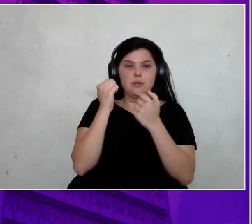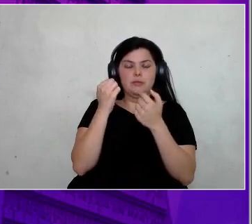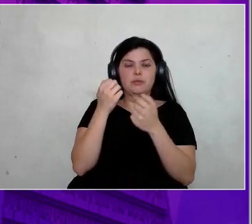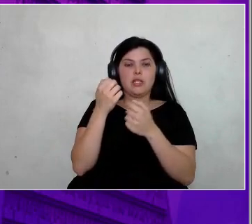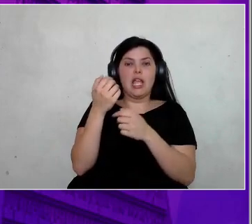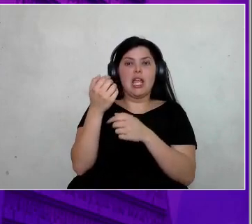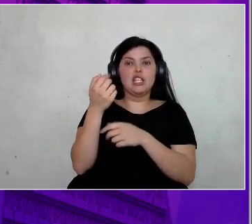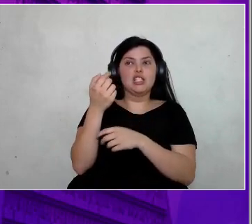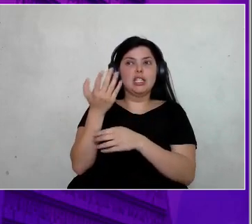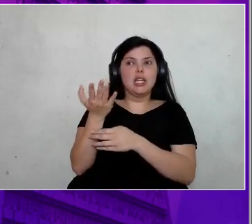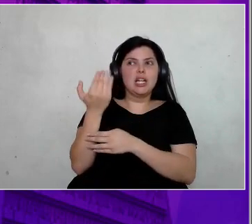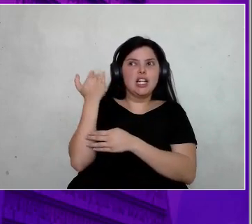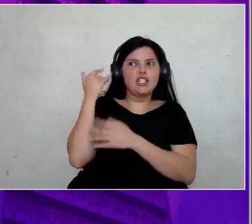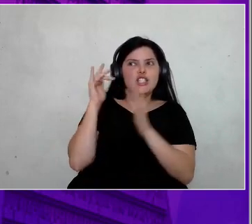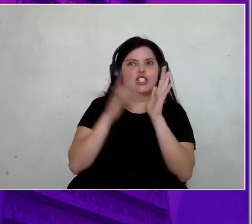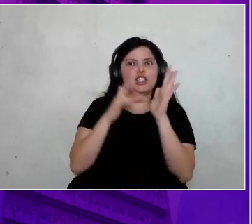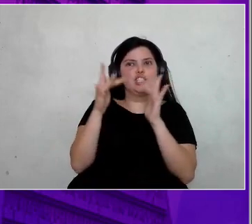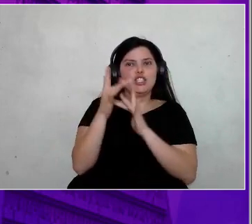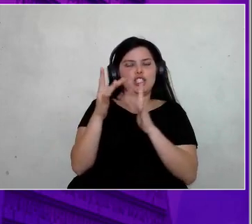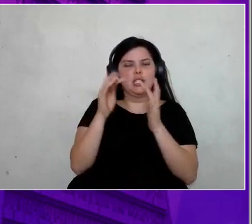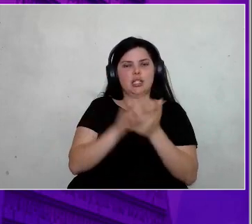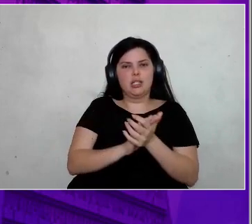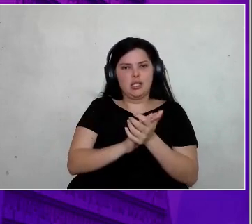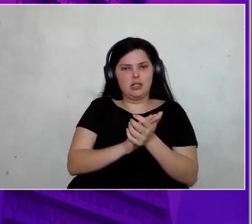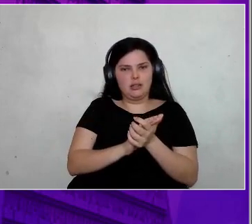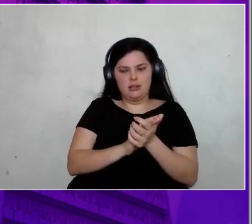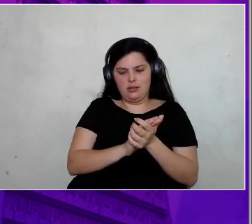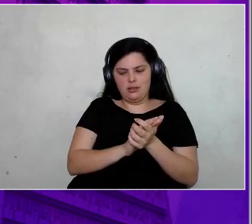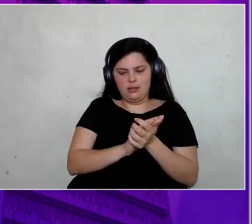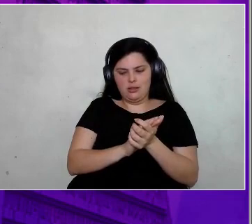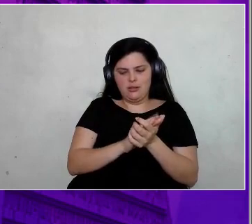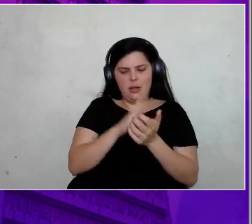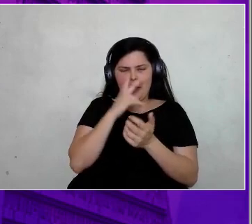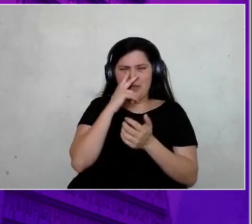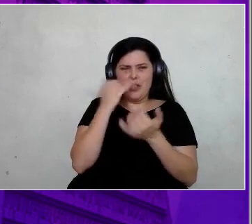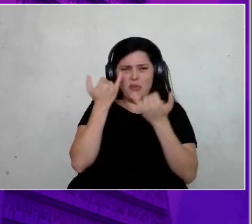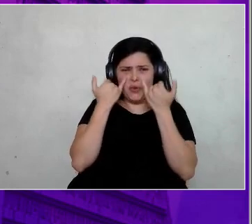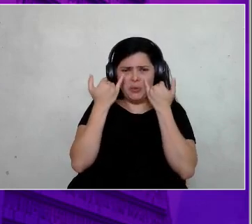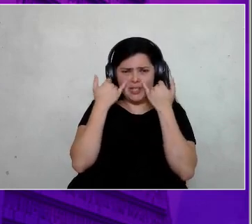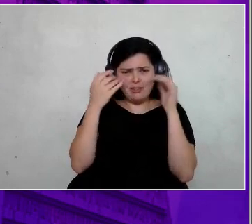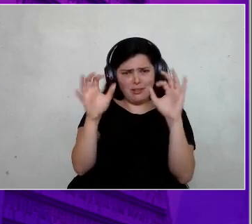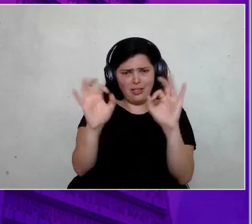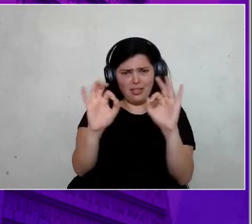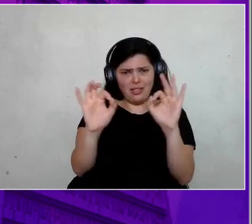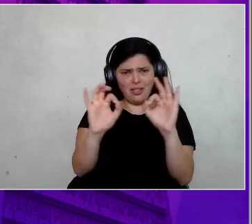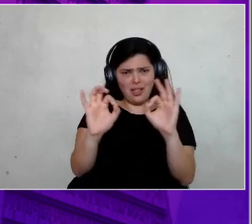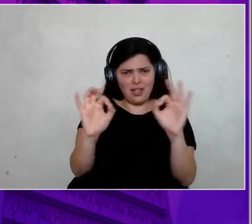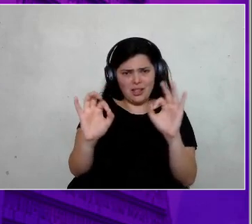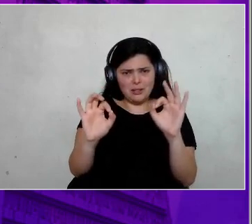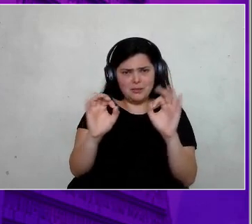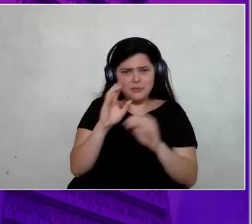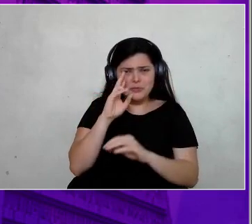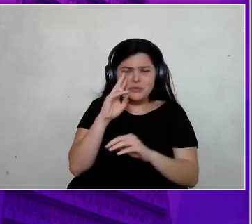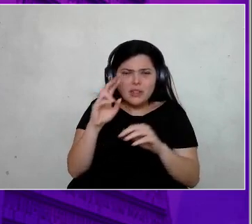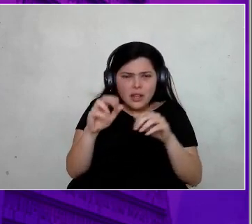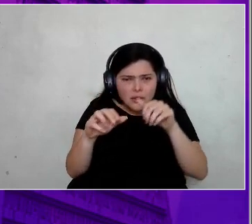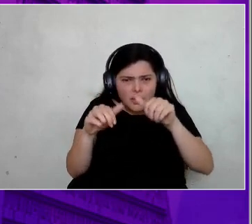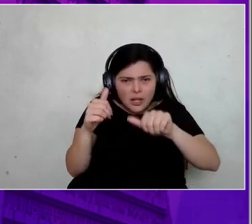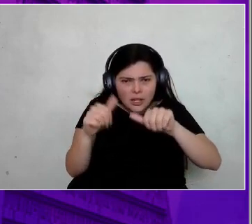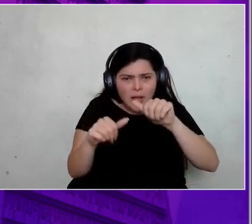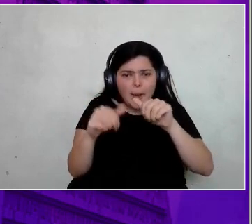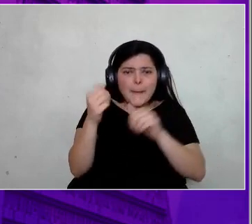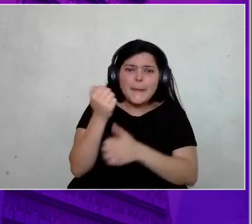Cristo. E parece que ela não tem nenhuma informação em si. Mas se você for ver, essa pedra aqui,